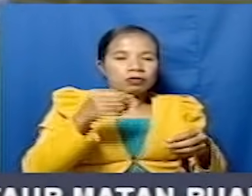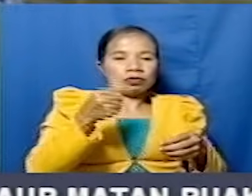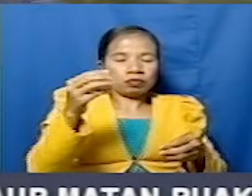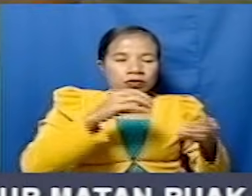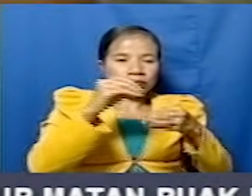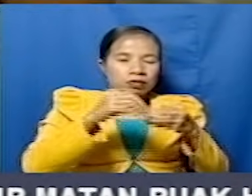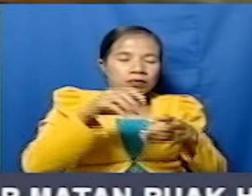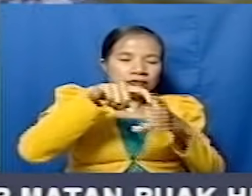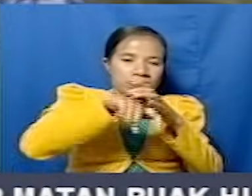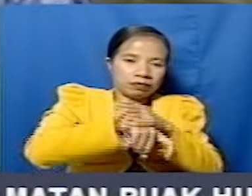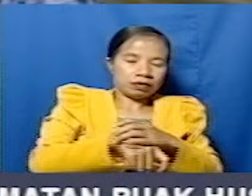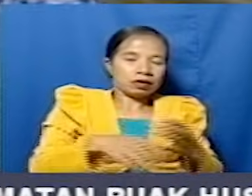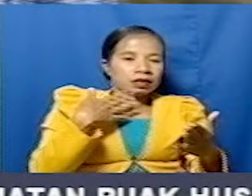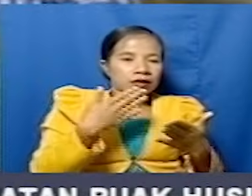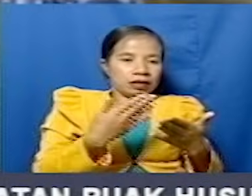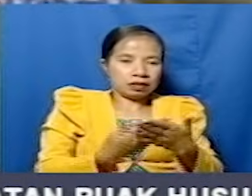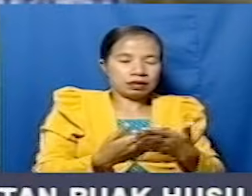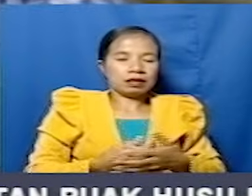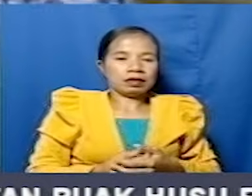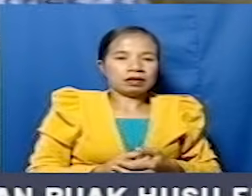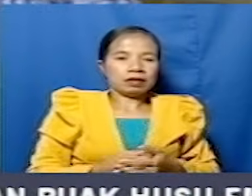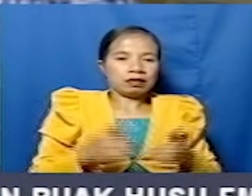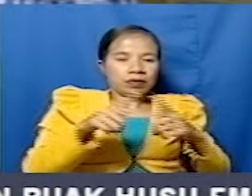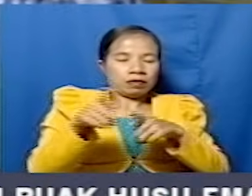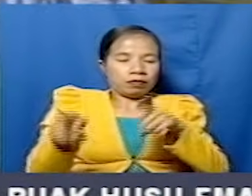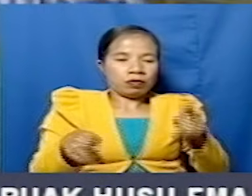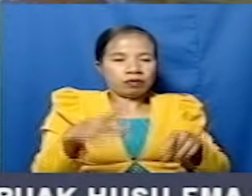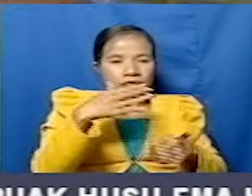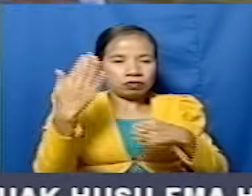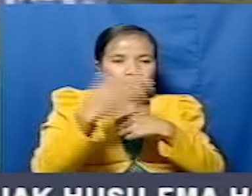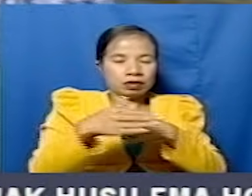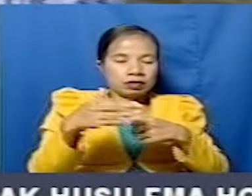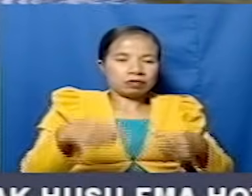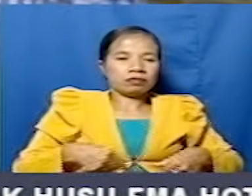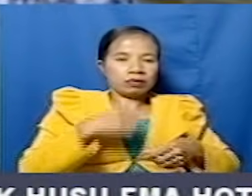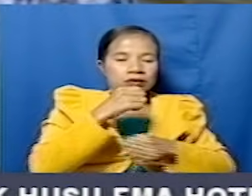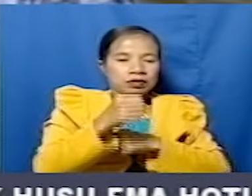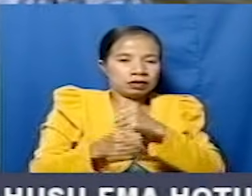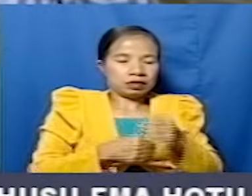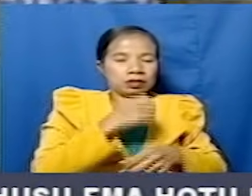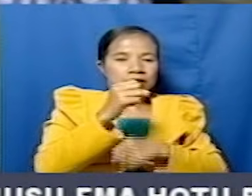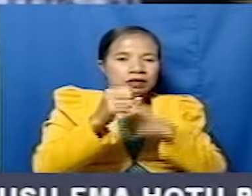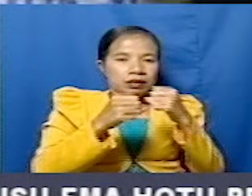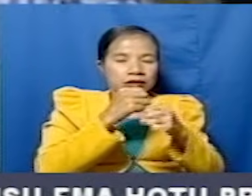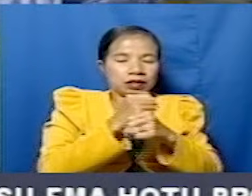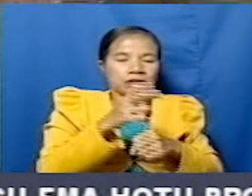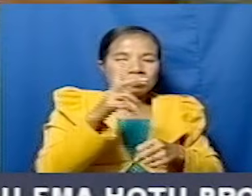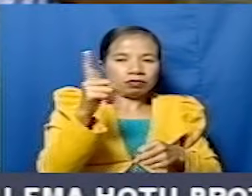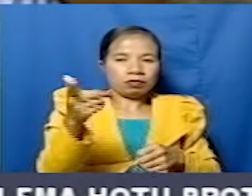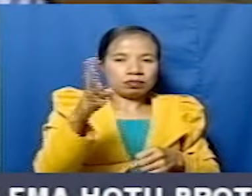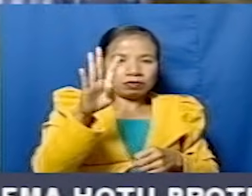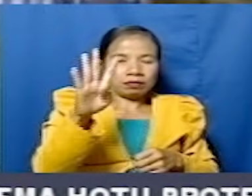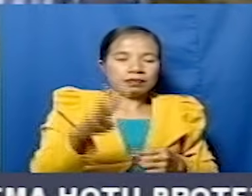perfurasaun mina nina benefício ba povo no mos raida ne hafu insir ne sacrifício durante tinan ruan uru resing hat